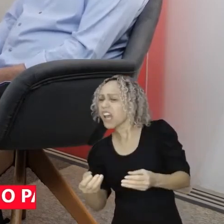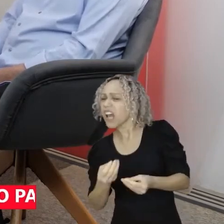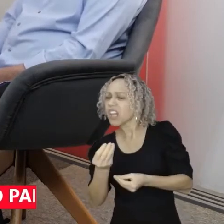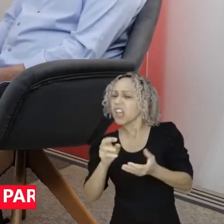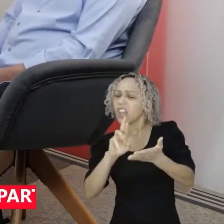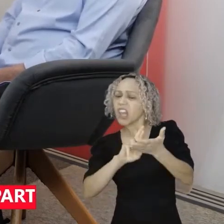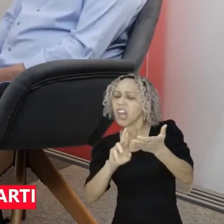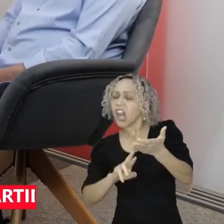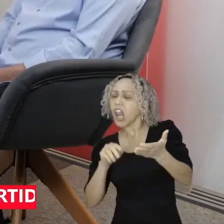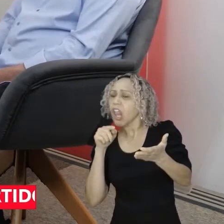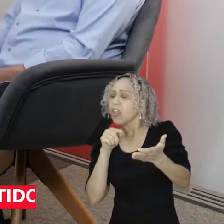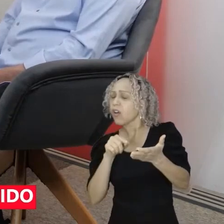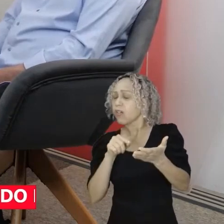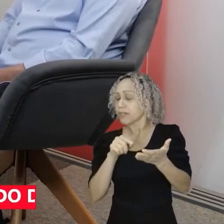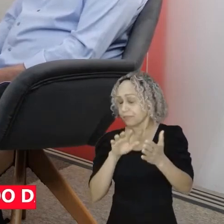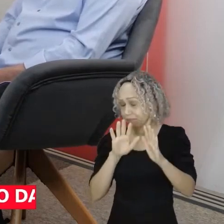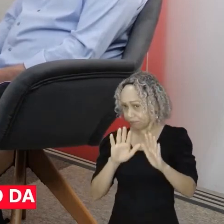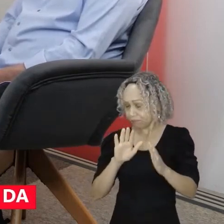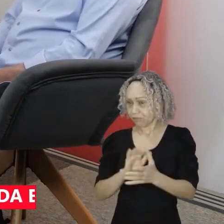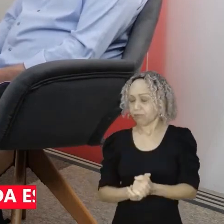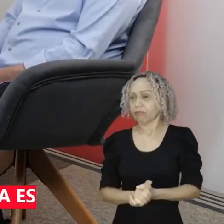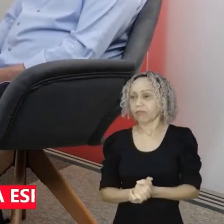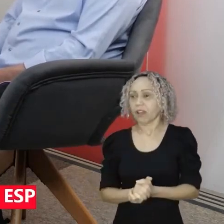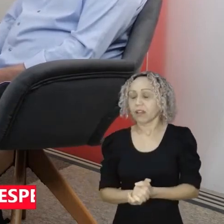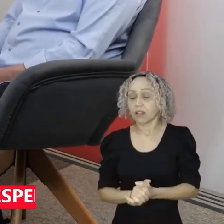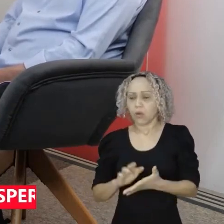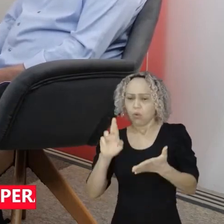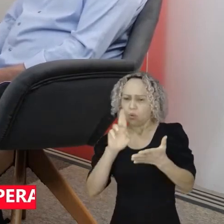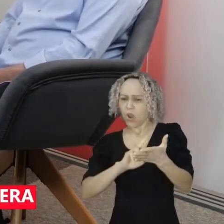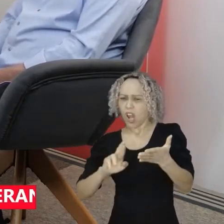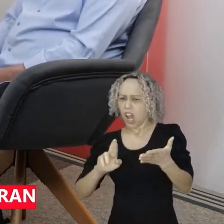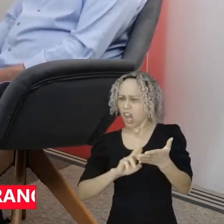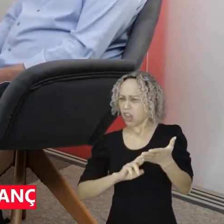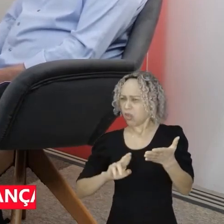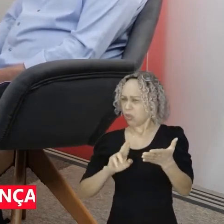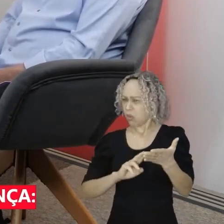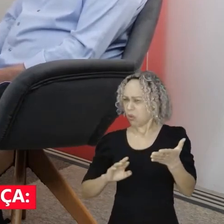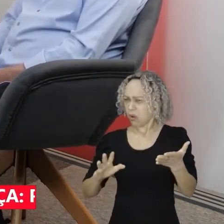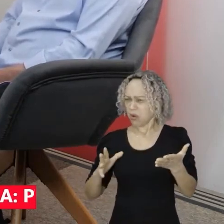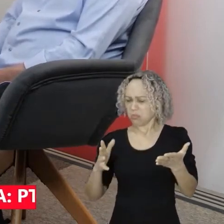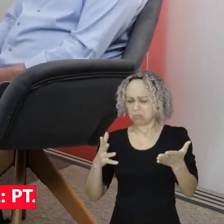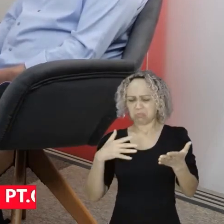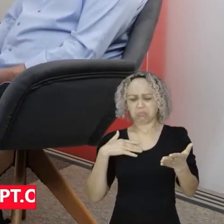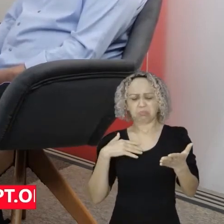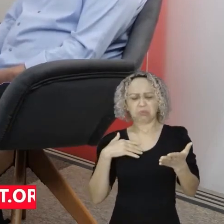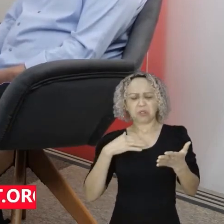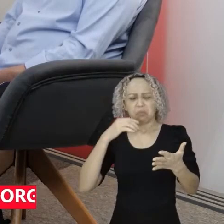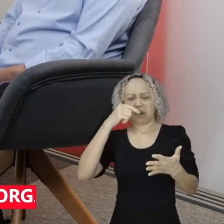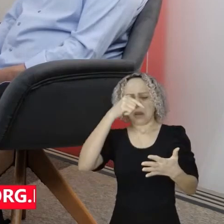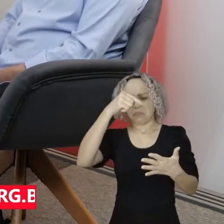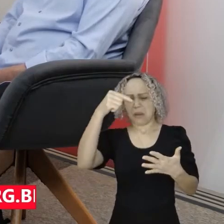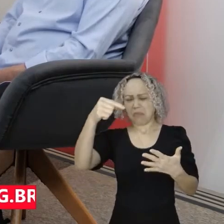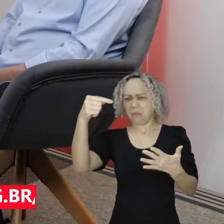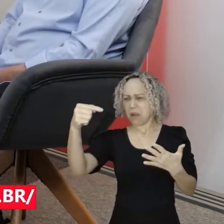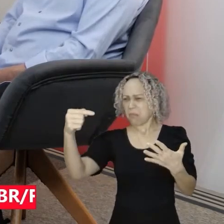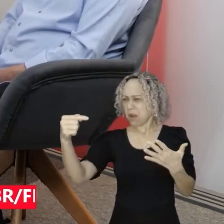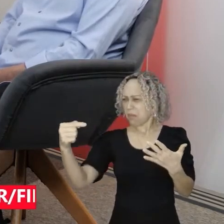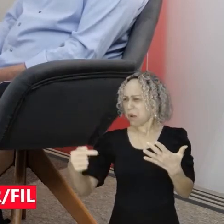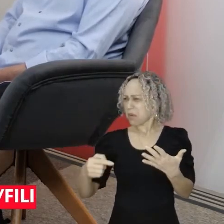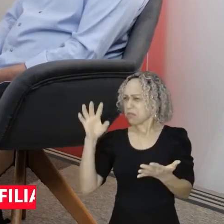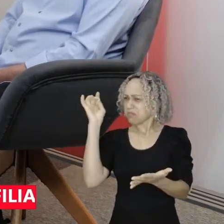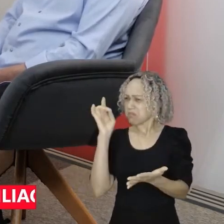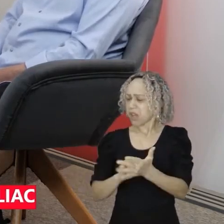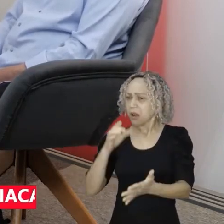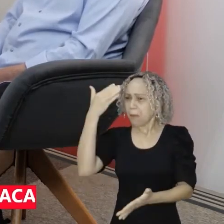à democracia? Com certeza. É um relatório muito denso, um relatório com muitos indícios de que houve, de fato,